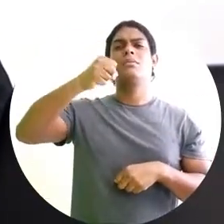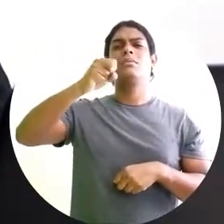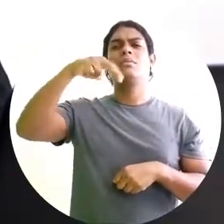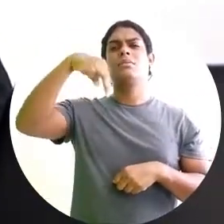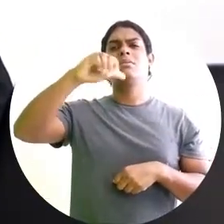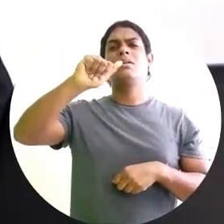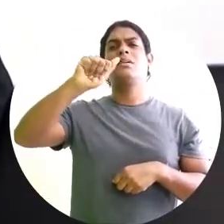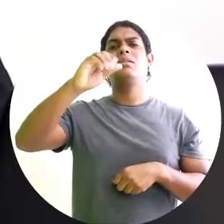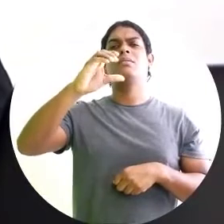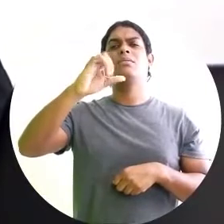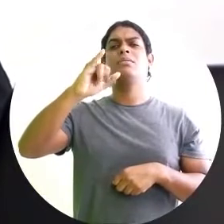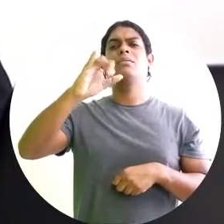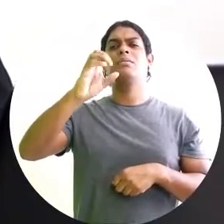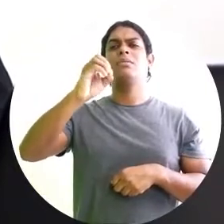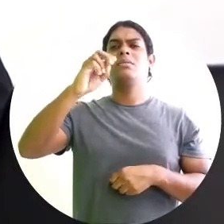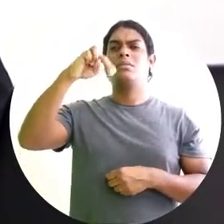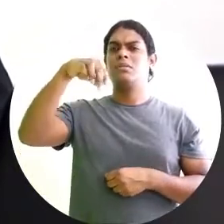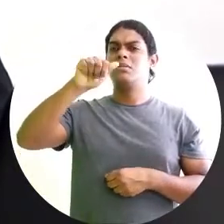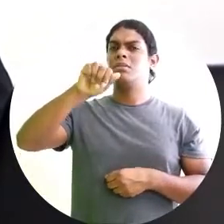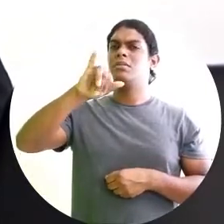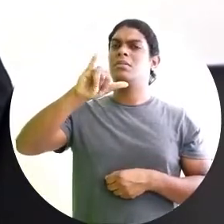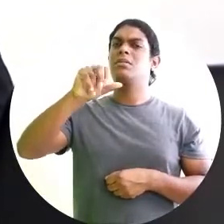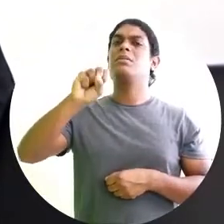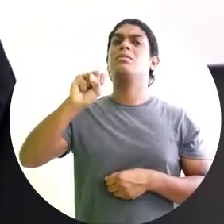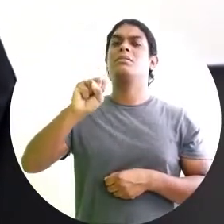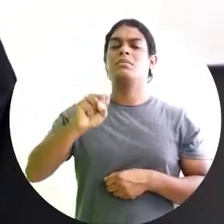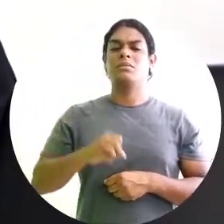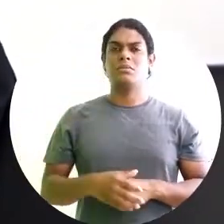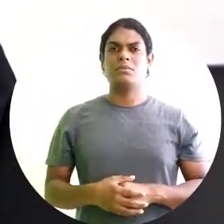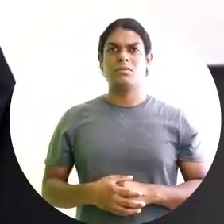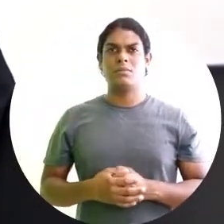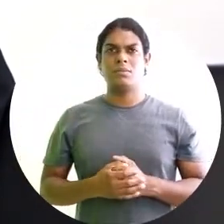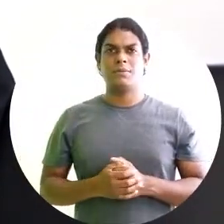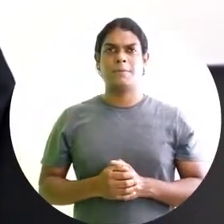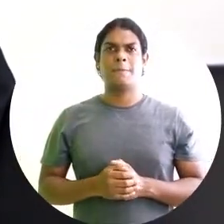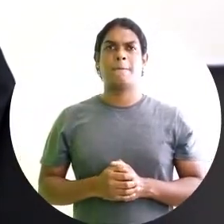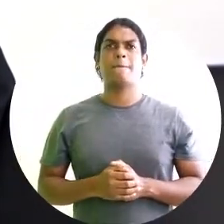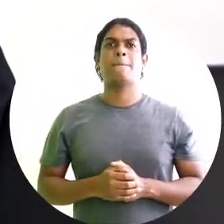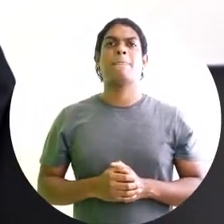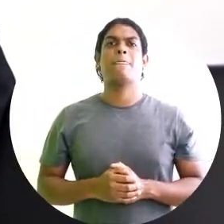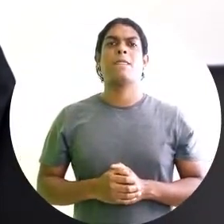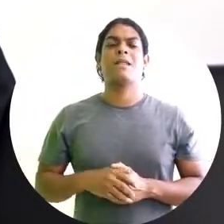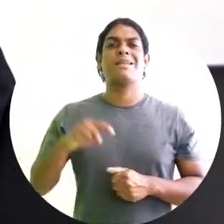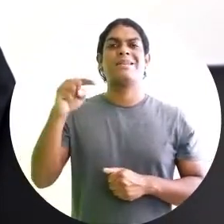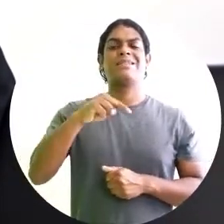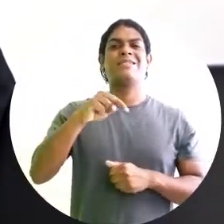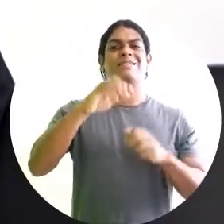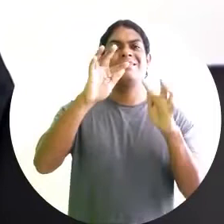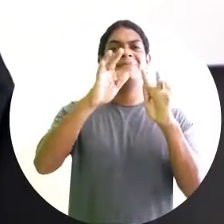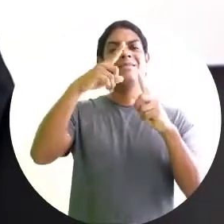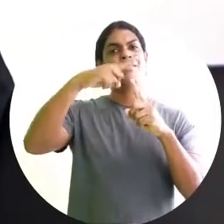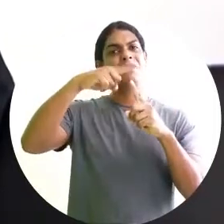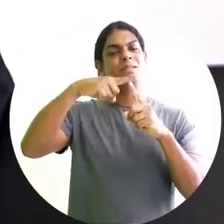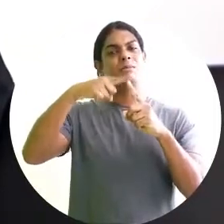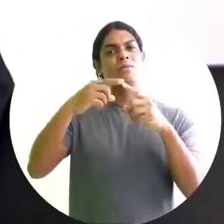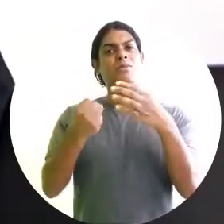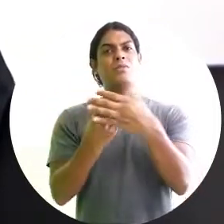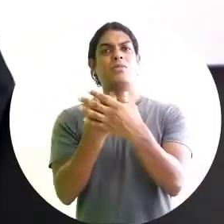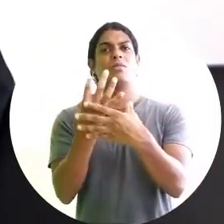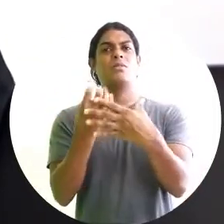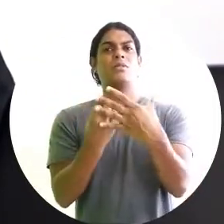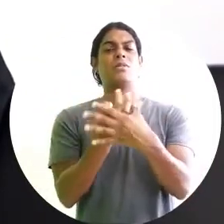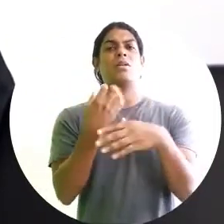transnacionais, grandes organizações empresariais de grande poderio econômico. O fato disto é que essa linha de